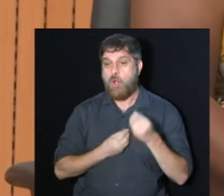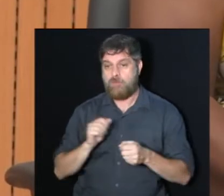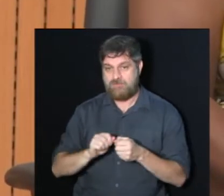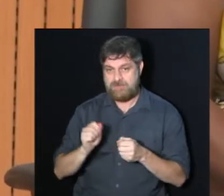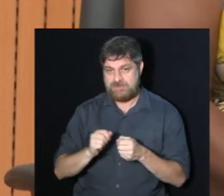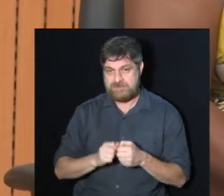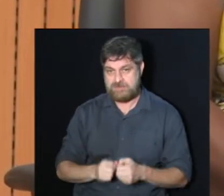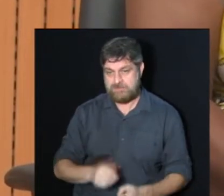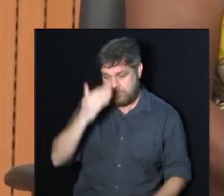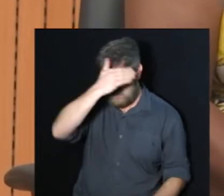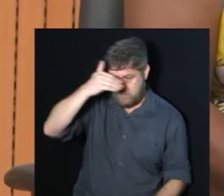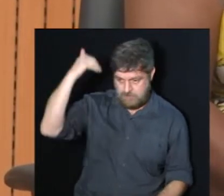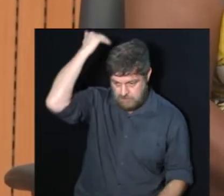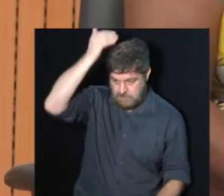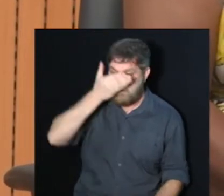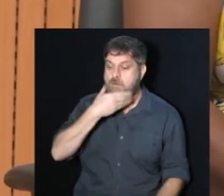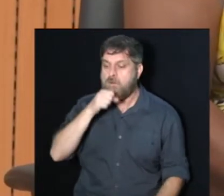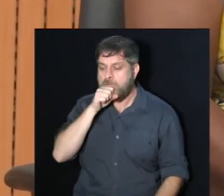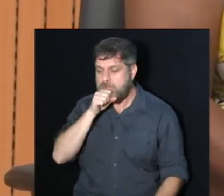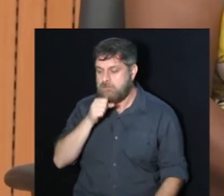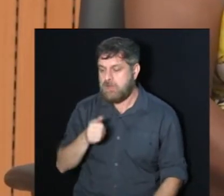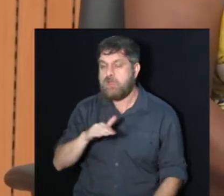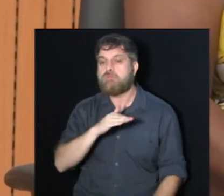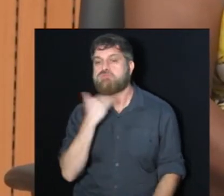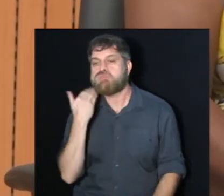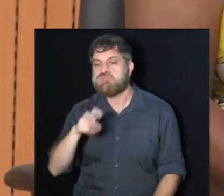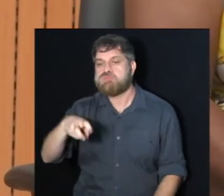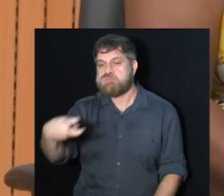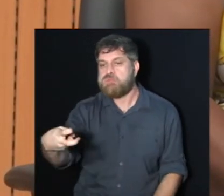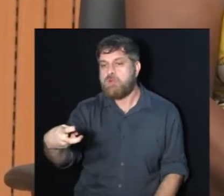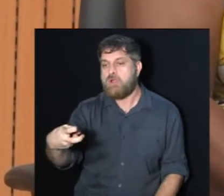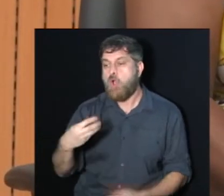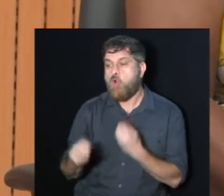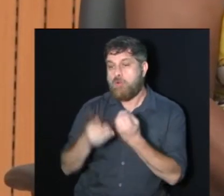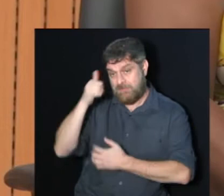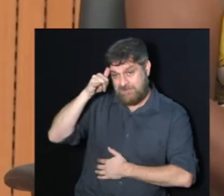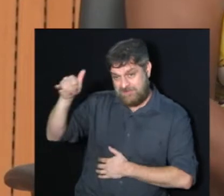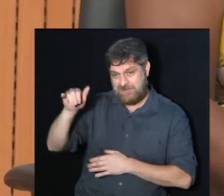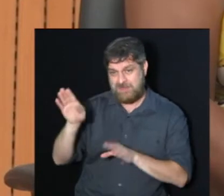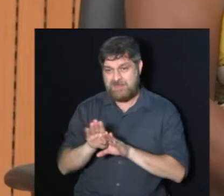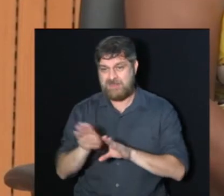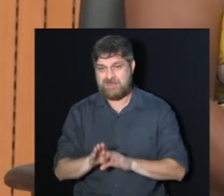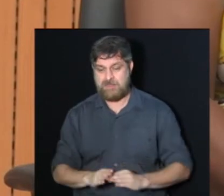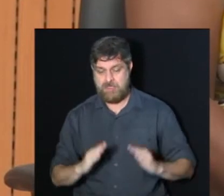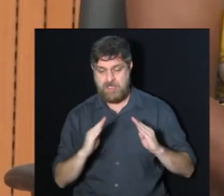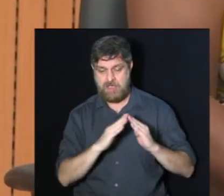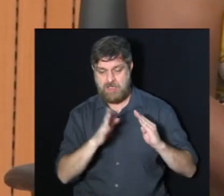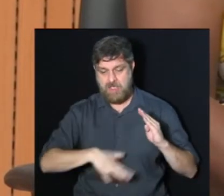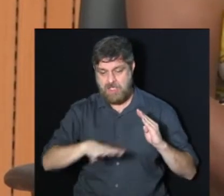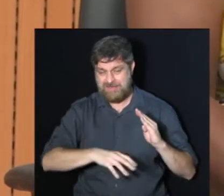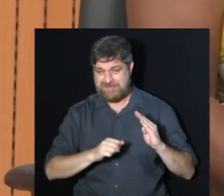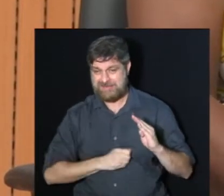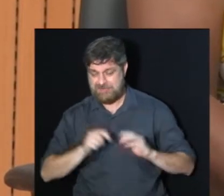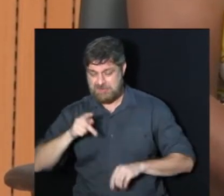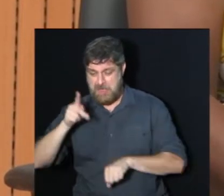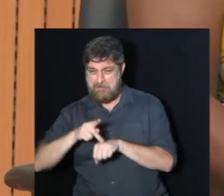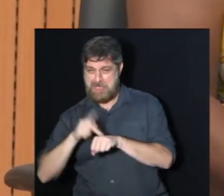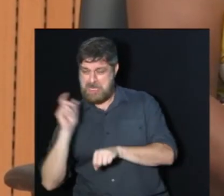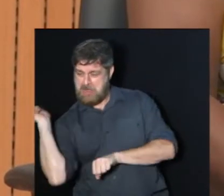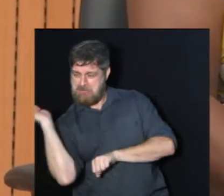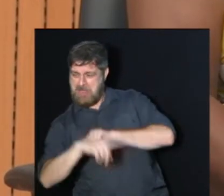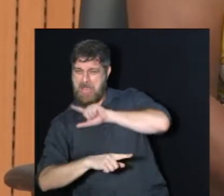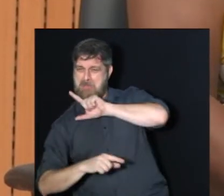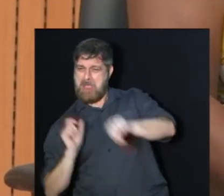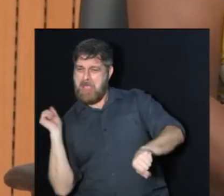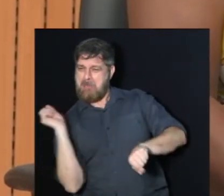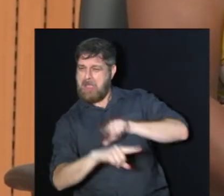santo? O que nós vamos fazer para parar de jogar pedra no nosso terreiro? O